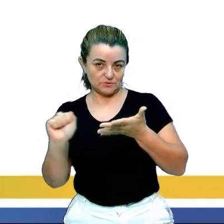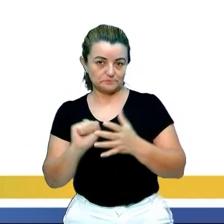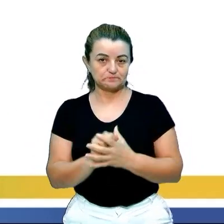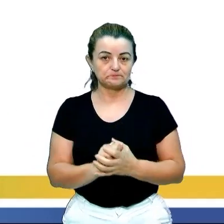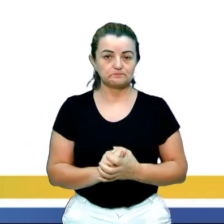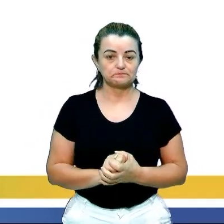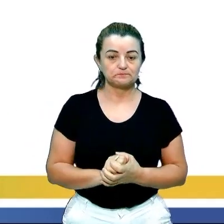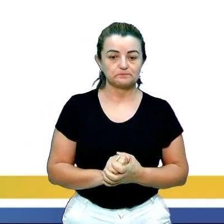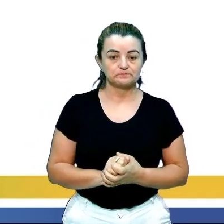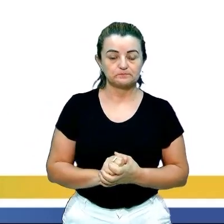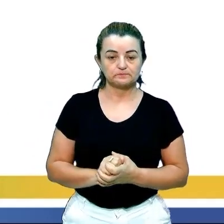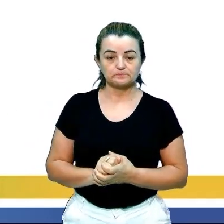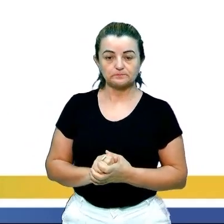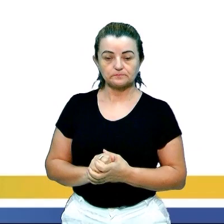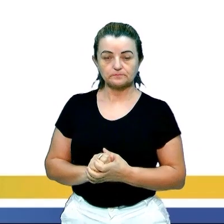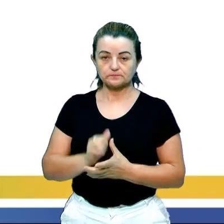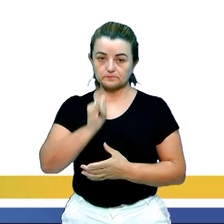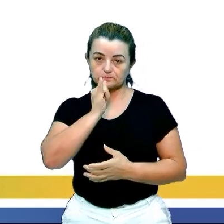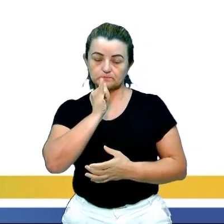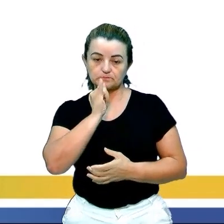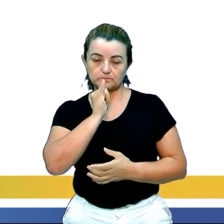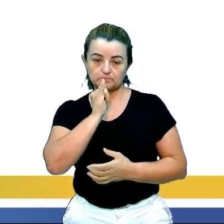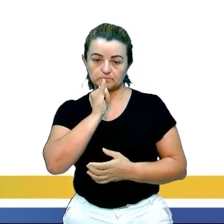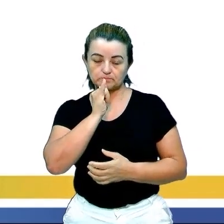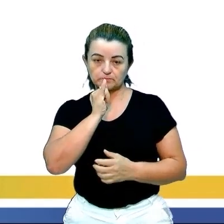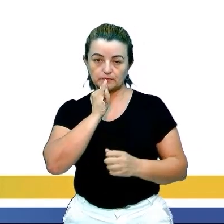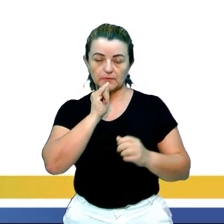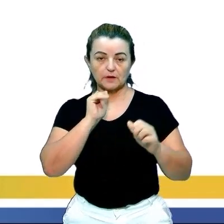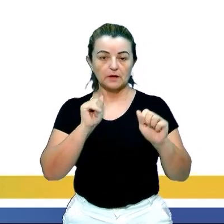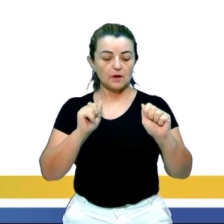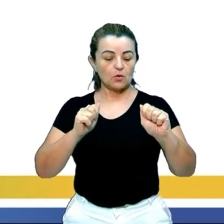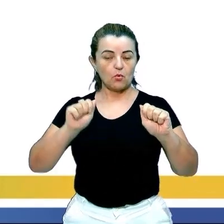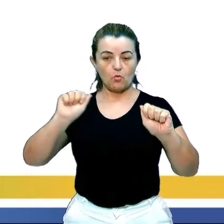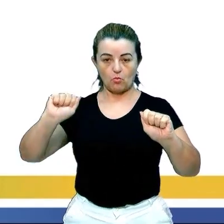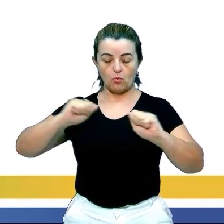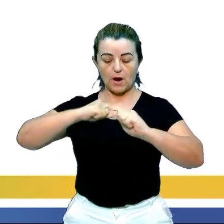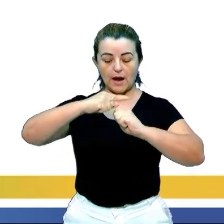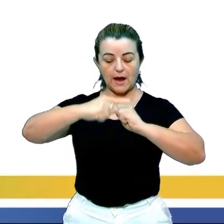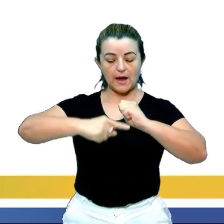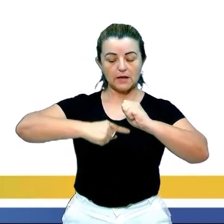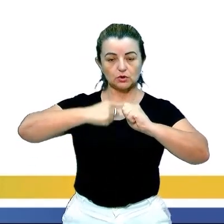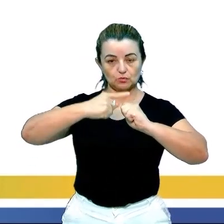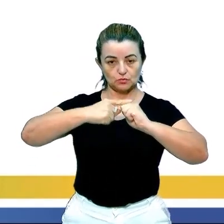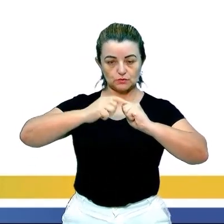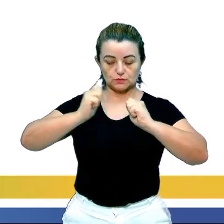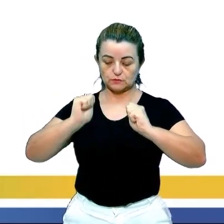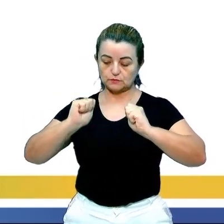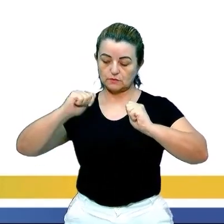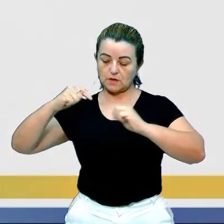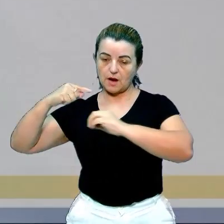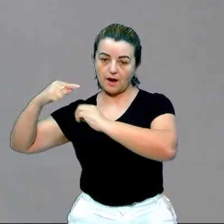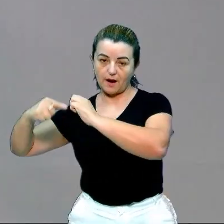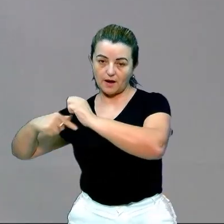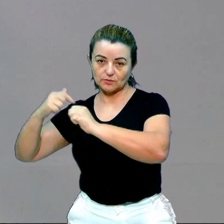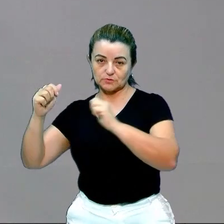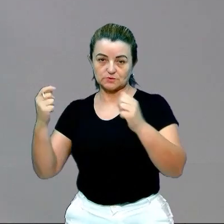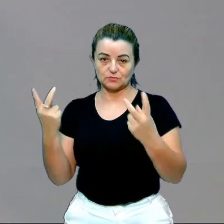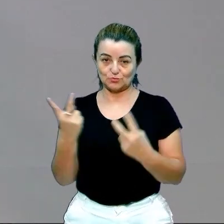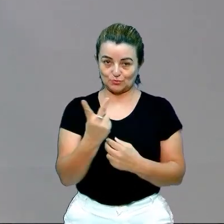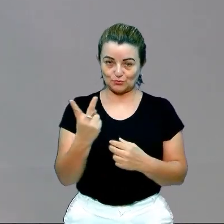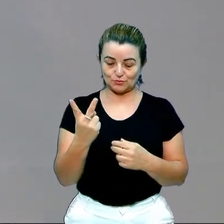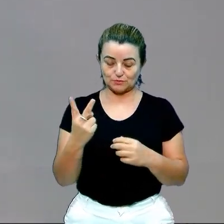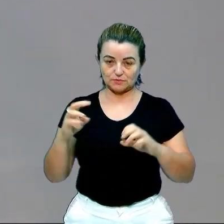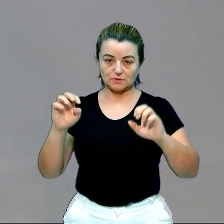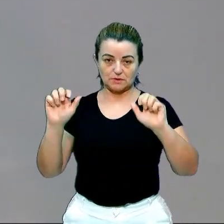certo? Por exemplo, ó, com átomos iguais, o par de elétrons é atraído igualmente. Como